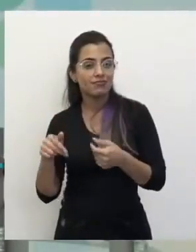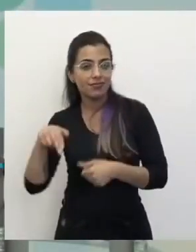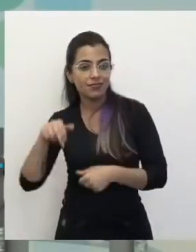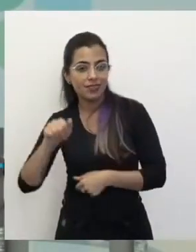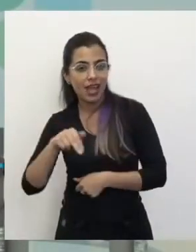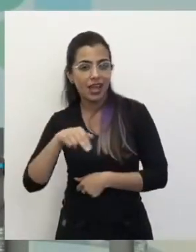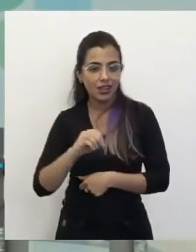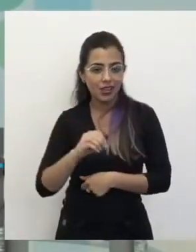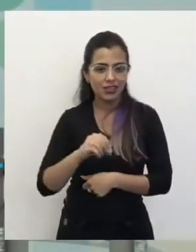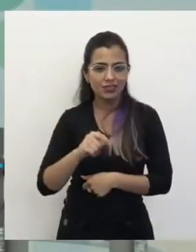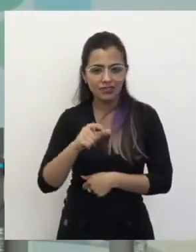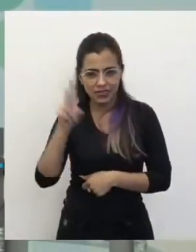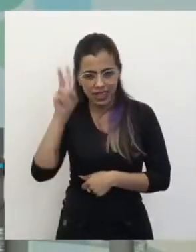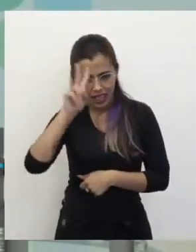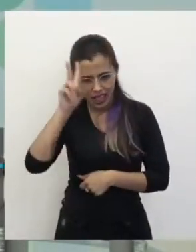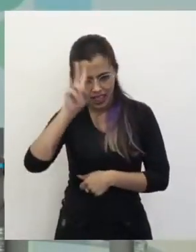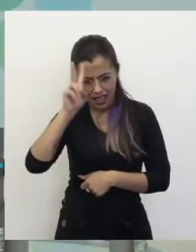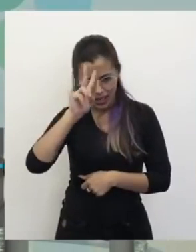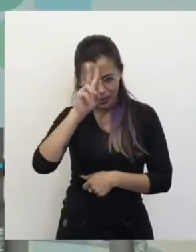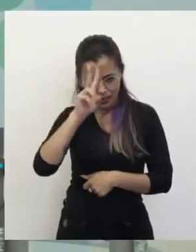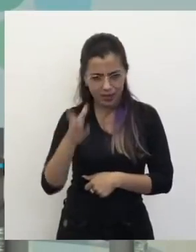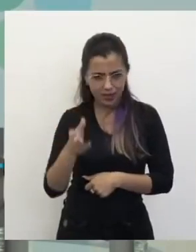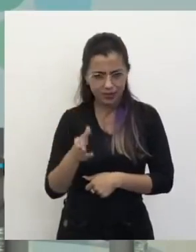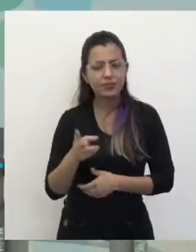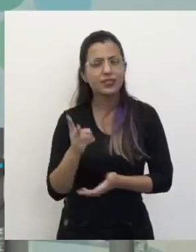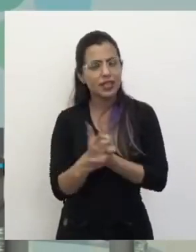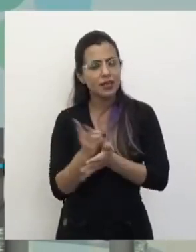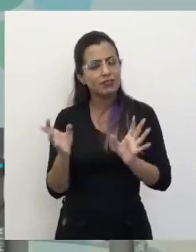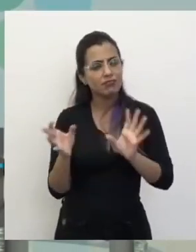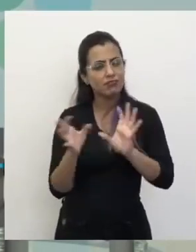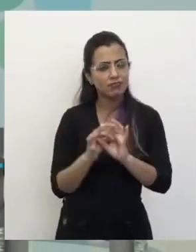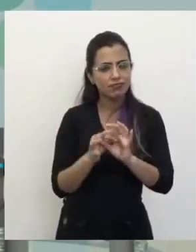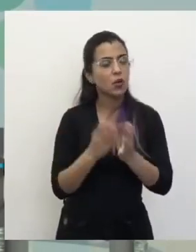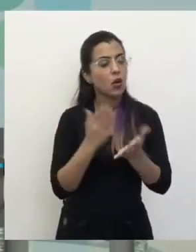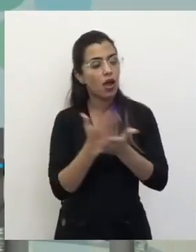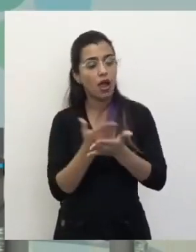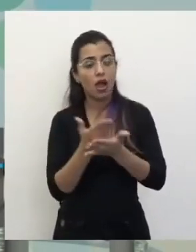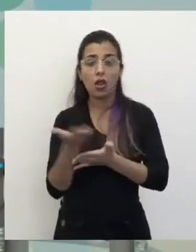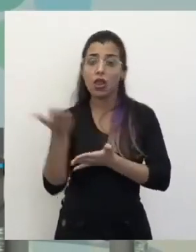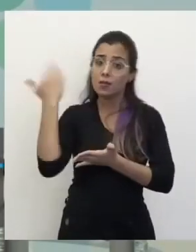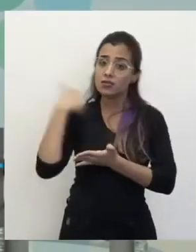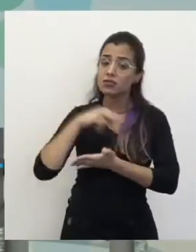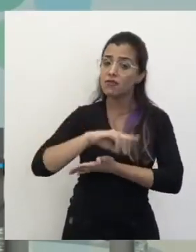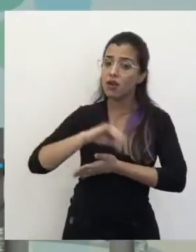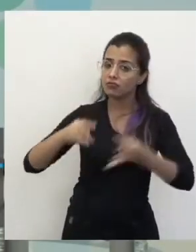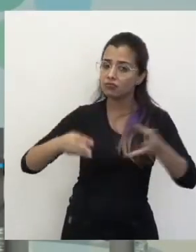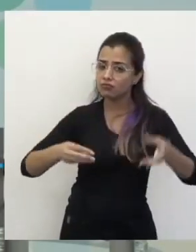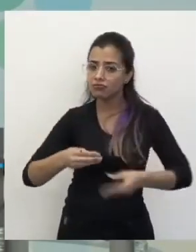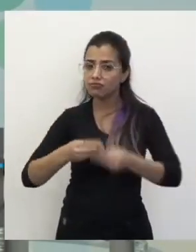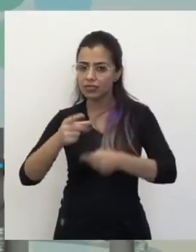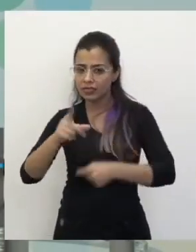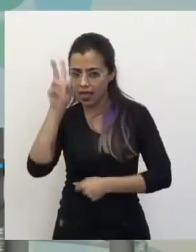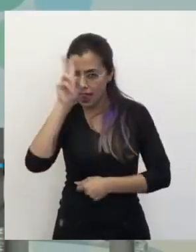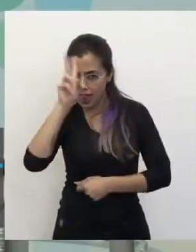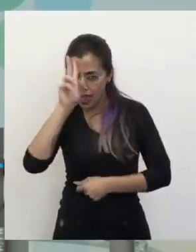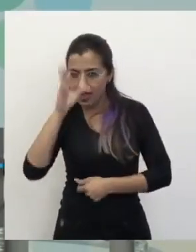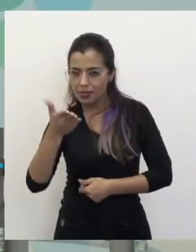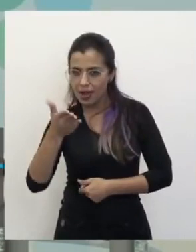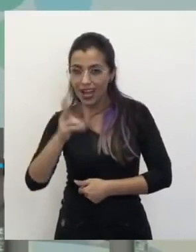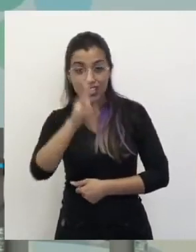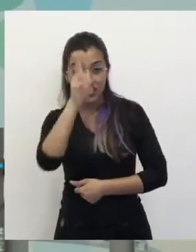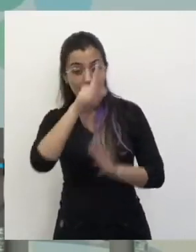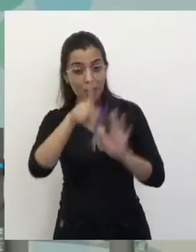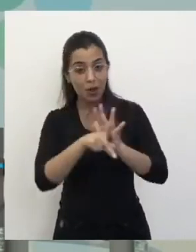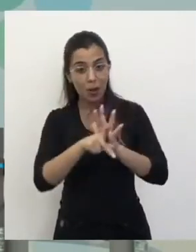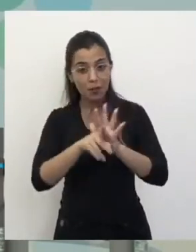lá. Vocês lembram? Uma coisa sempre casa com a outra, uma aula sempre casa com a outra. Lembra da agulha e da linha que a gente interpretou? Aqui a